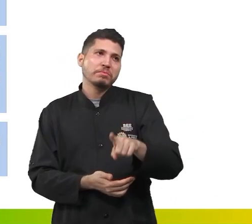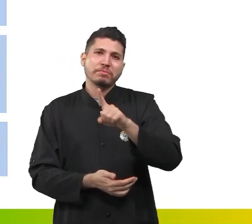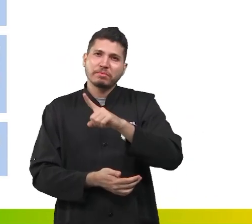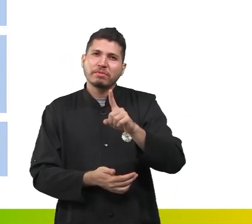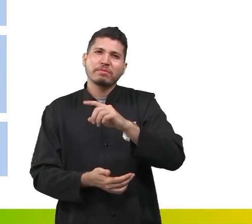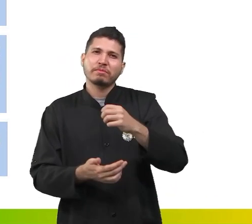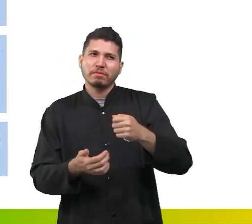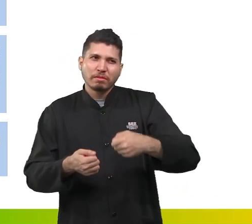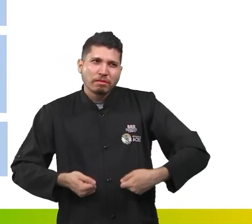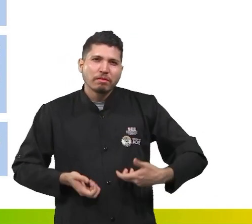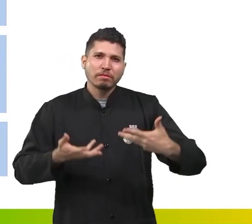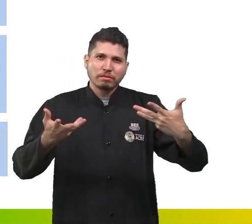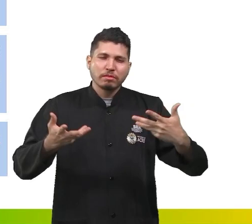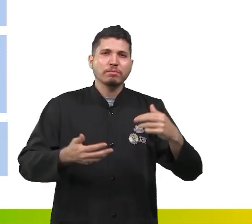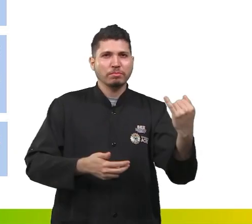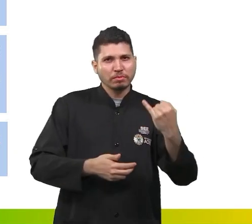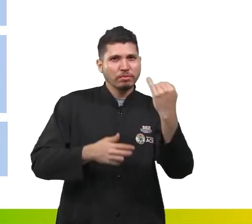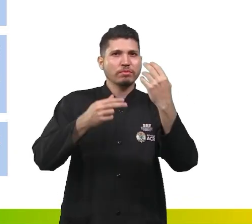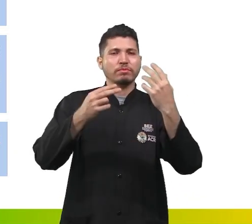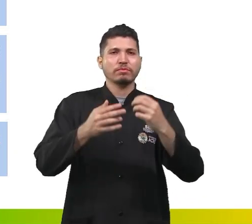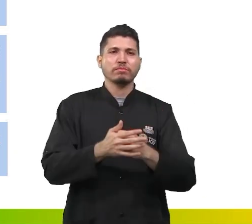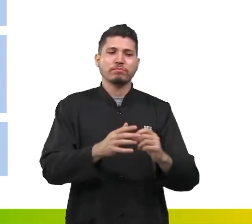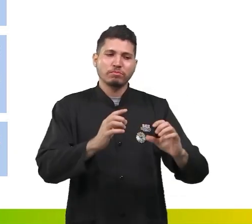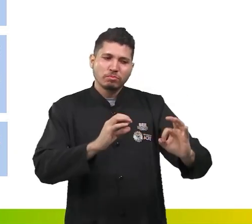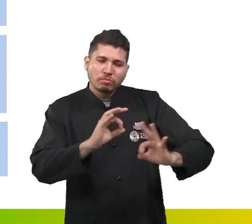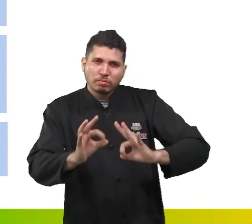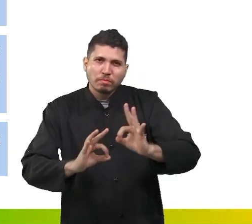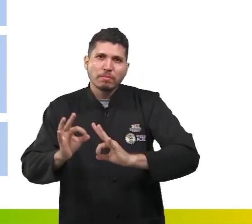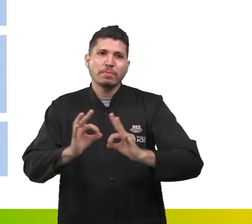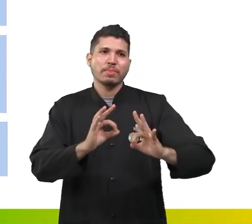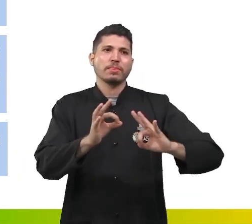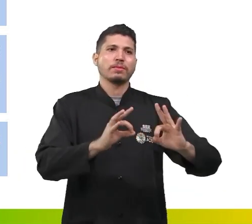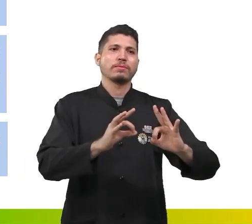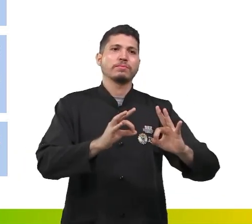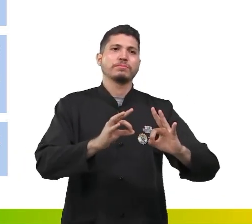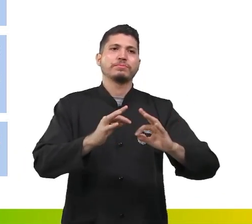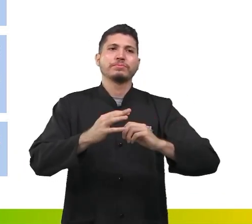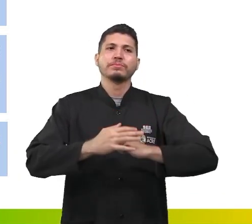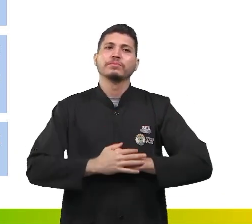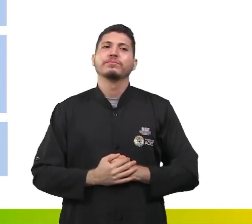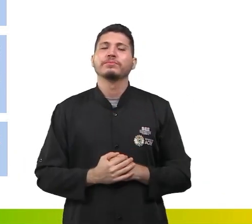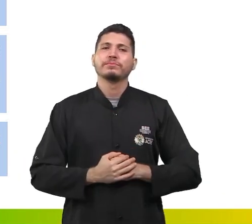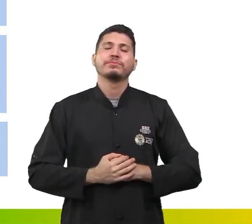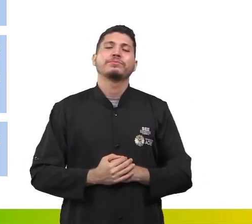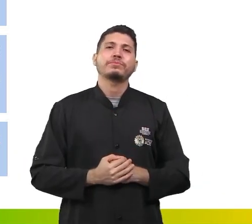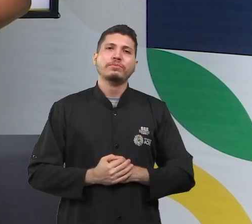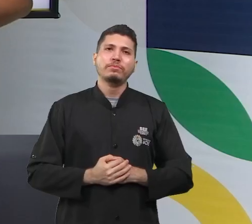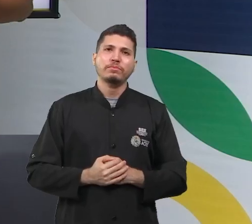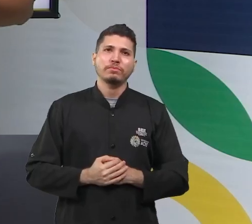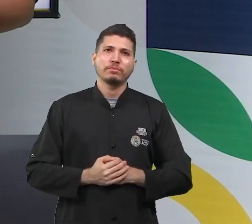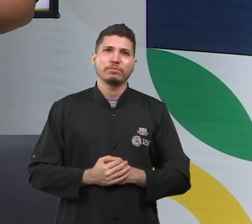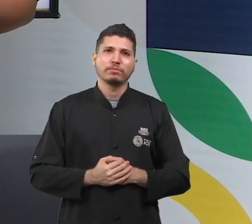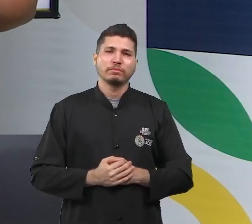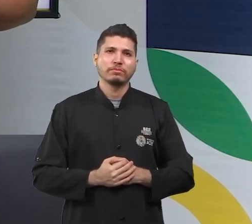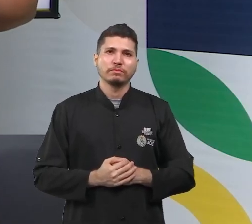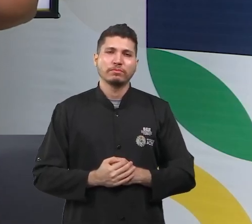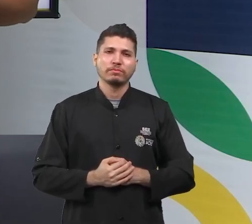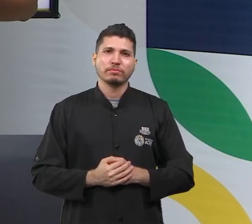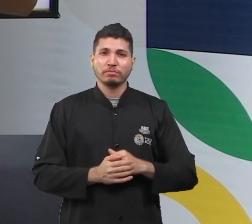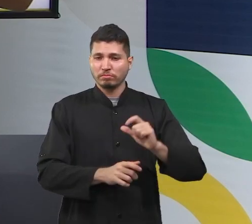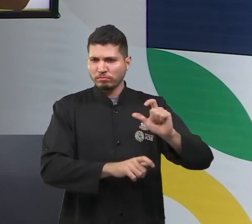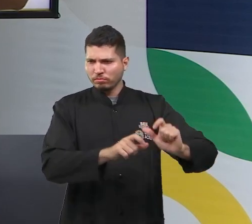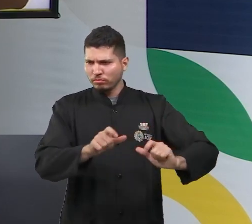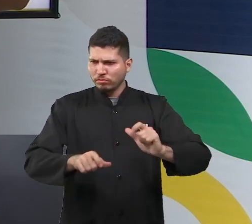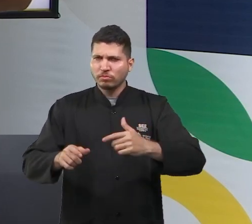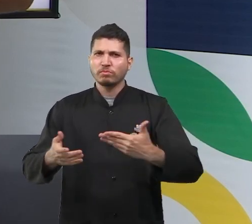é anotar todas as despesas. O que acontece com muitas pessoas